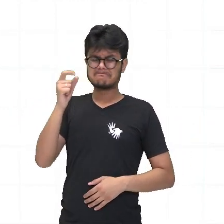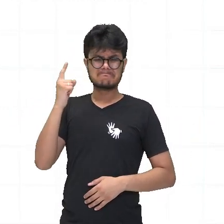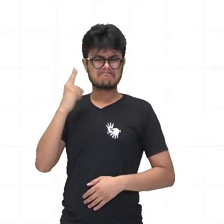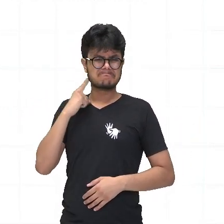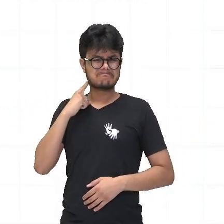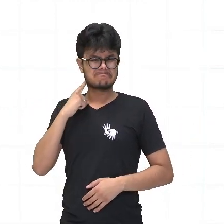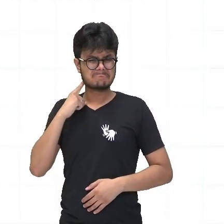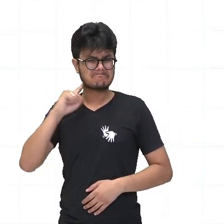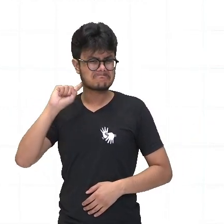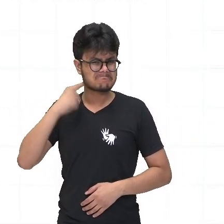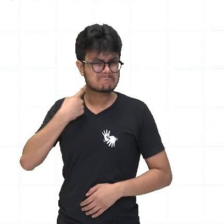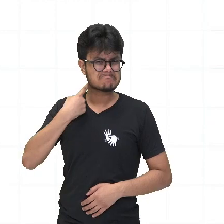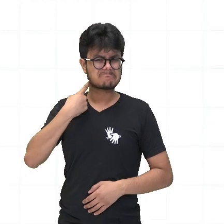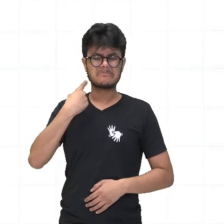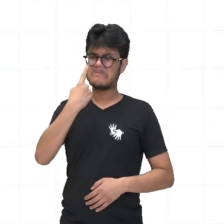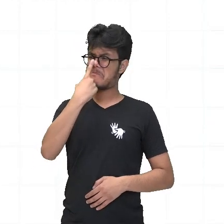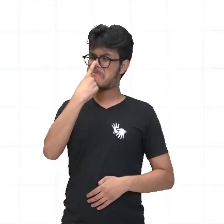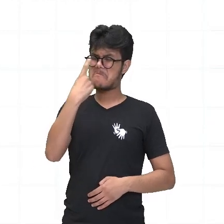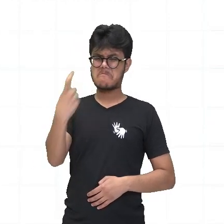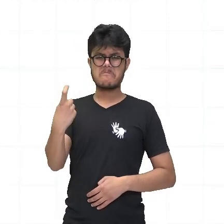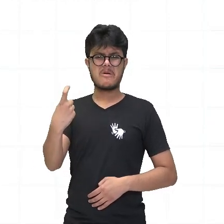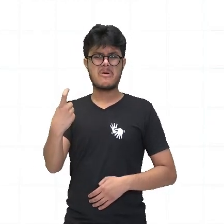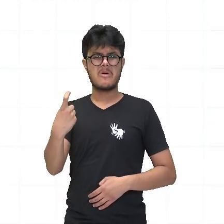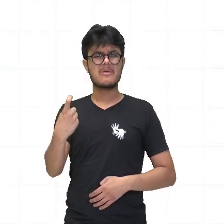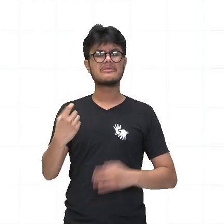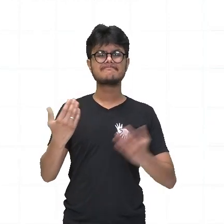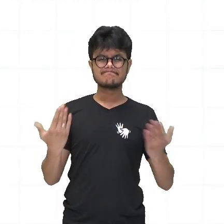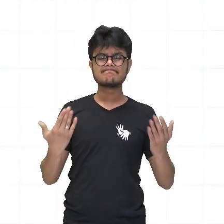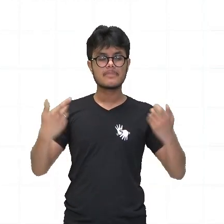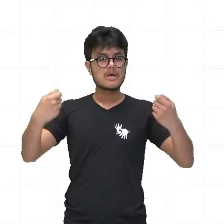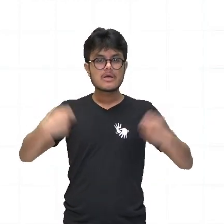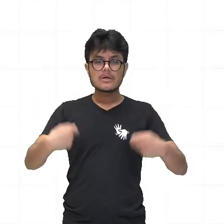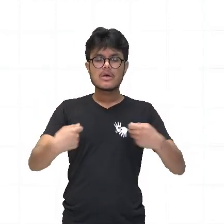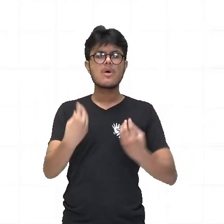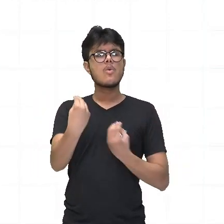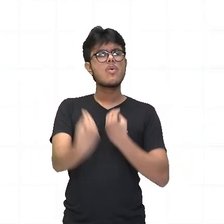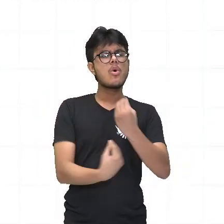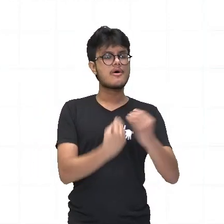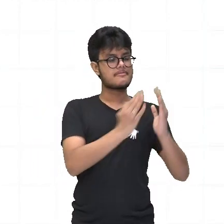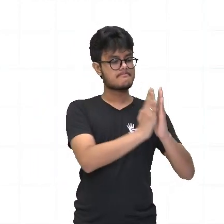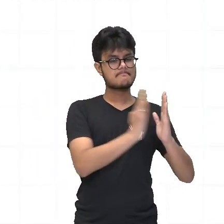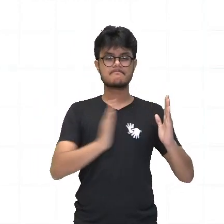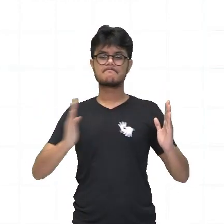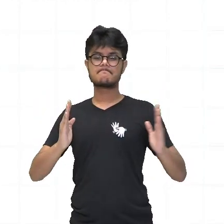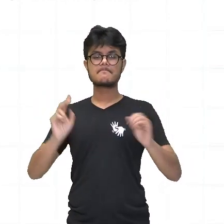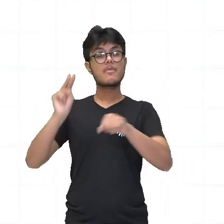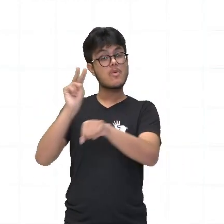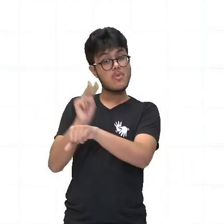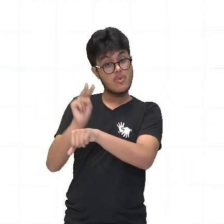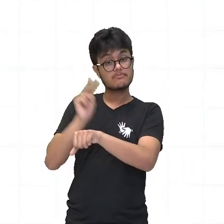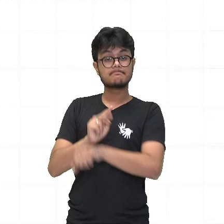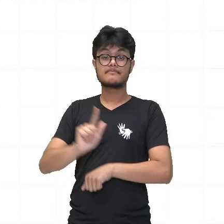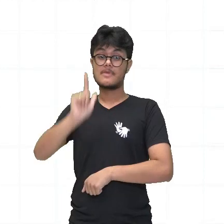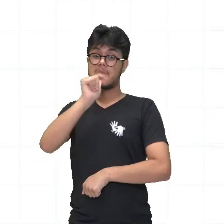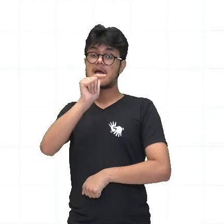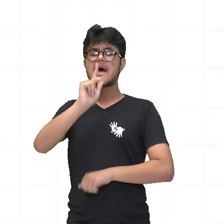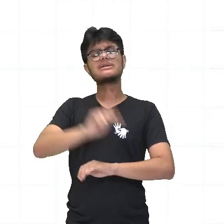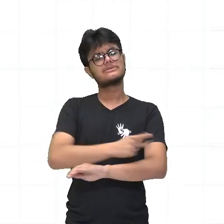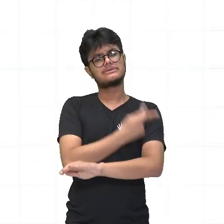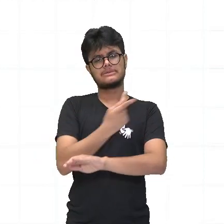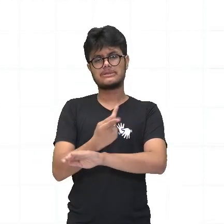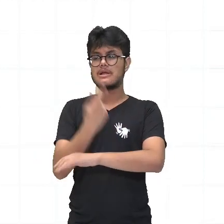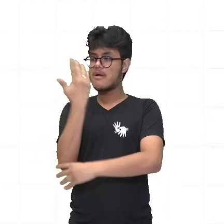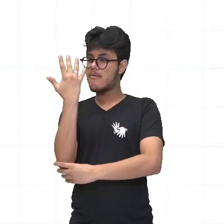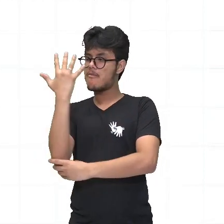é necessário ter um tratamento. Tem um processo de purificação da água antes que ele seja devolvido para